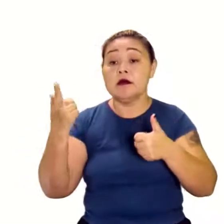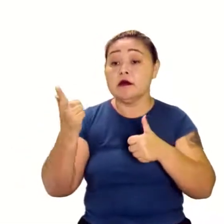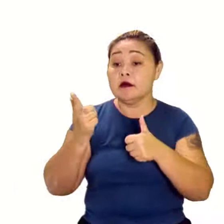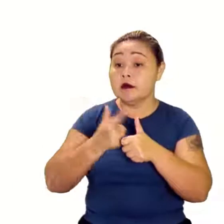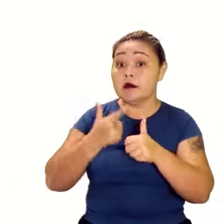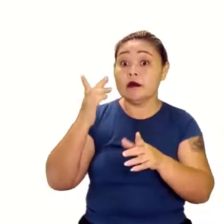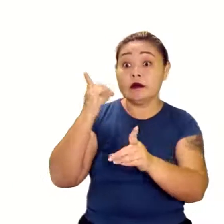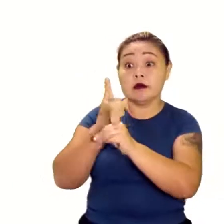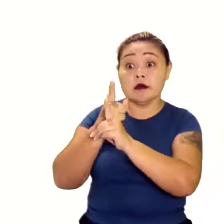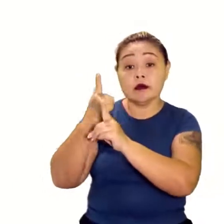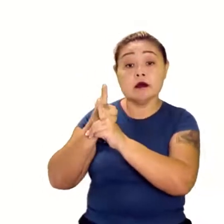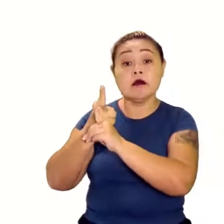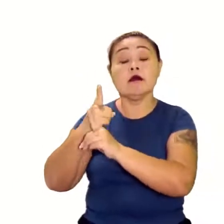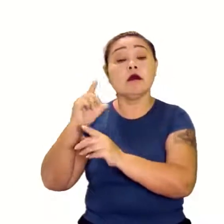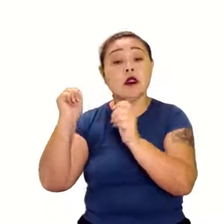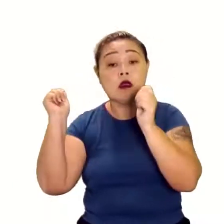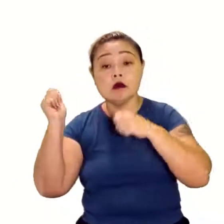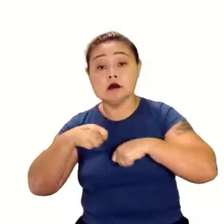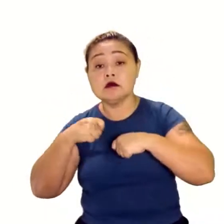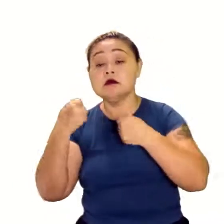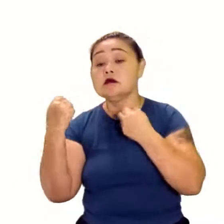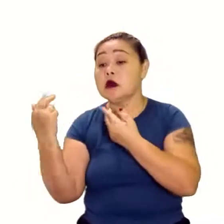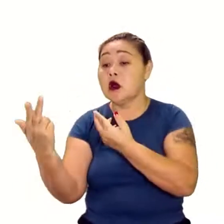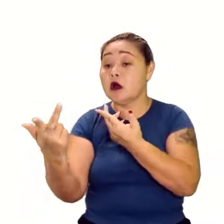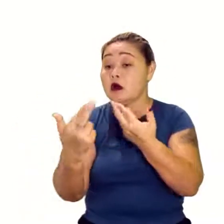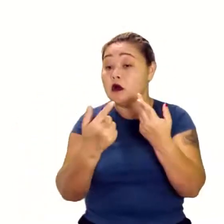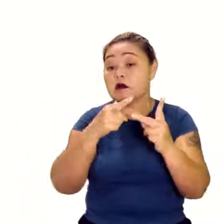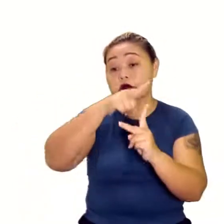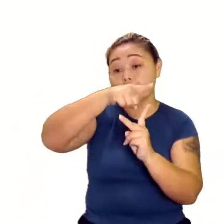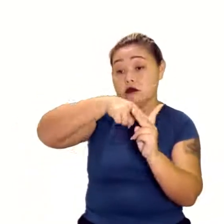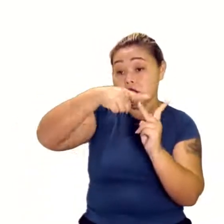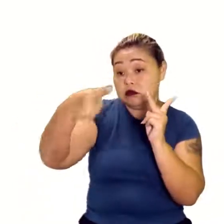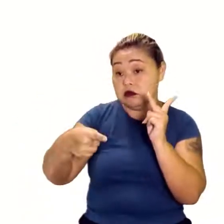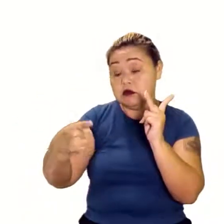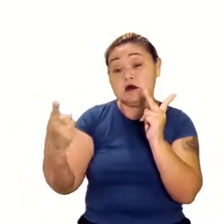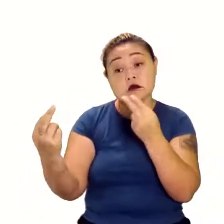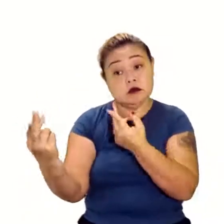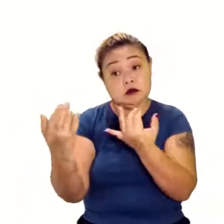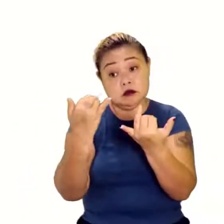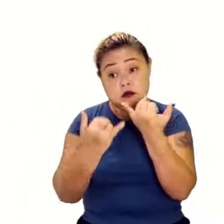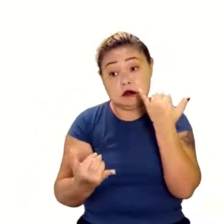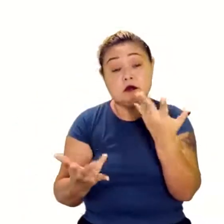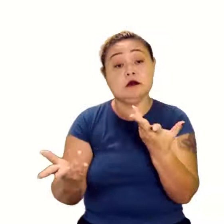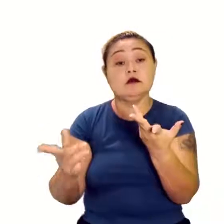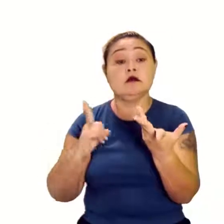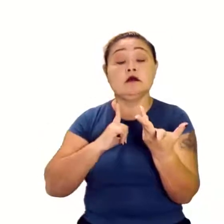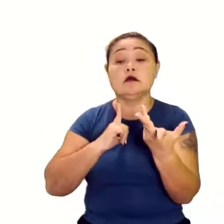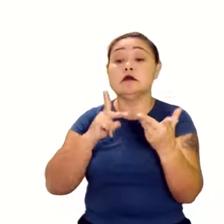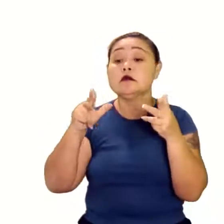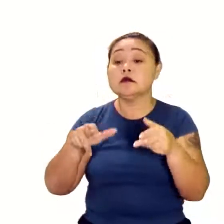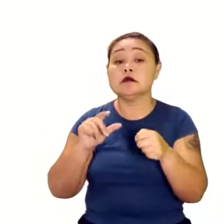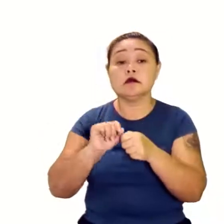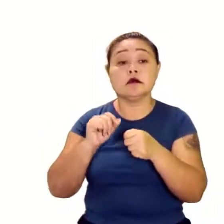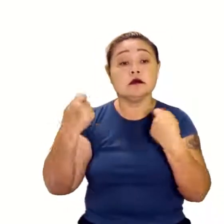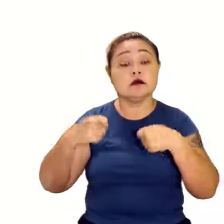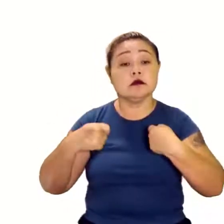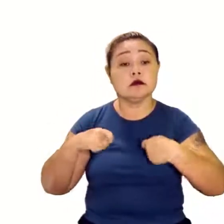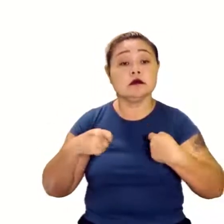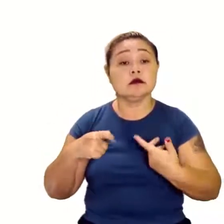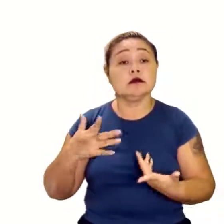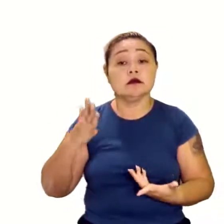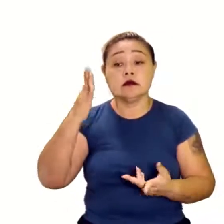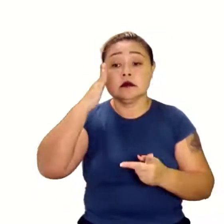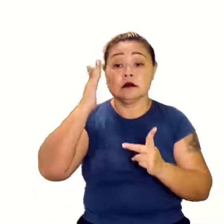precisa identificar se possui os mesmos radicais. Beleza. Se possui semelhança, né? Então, para ser igual, nós já sabemos que